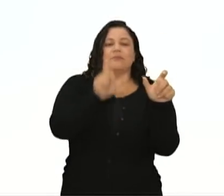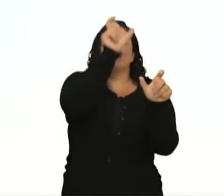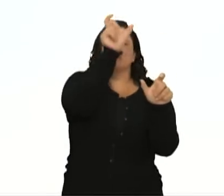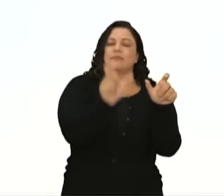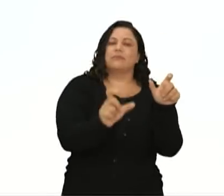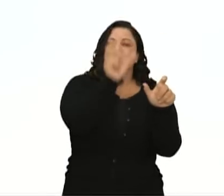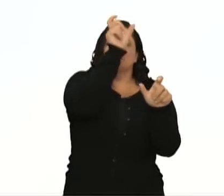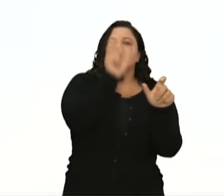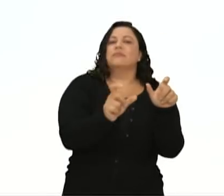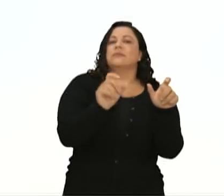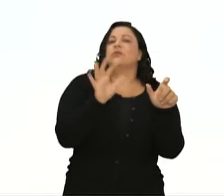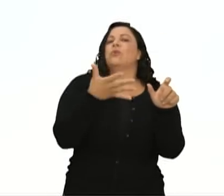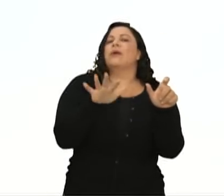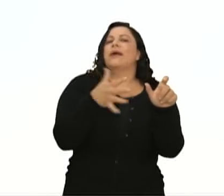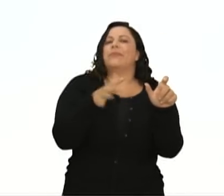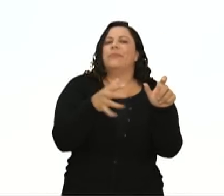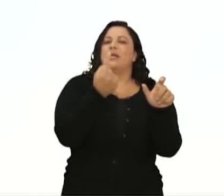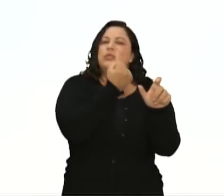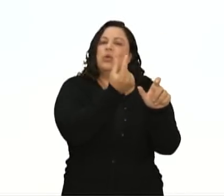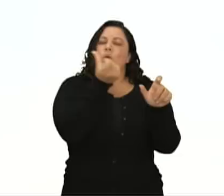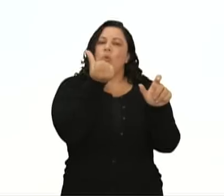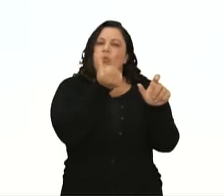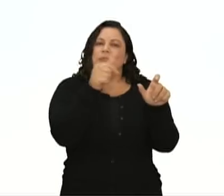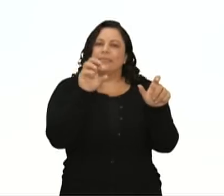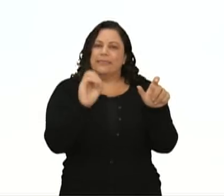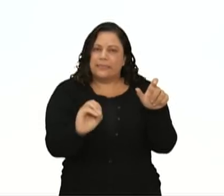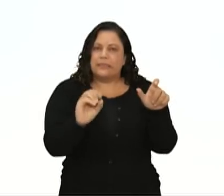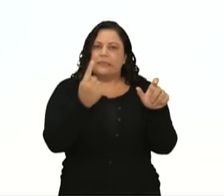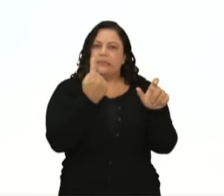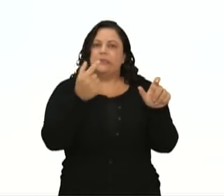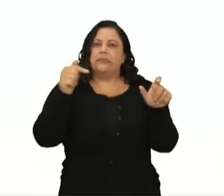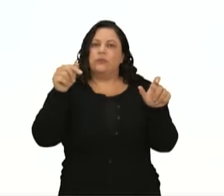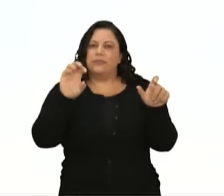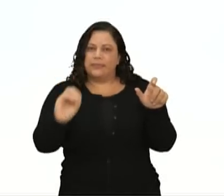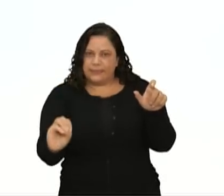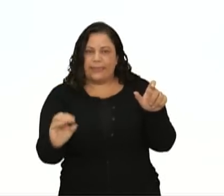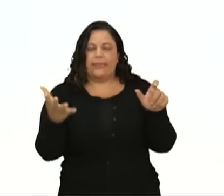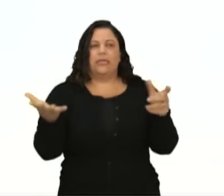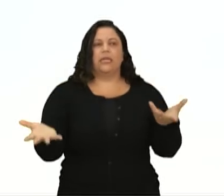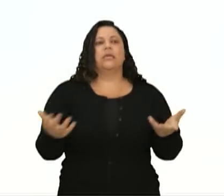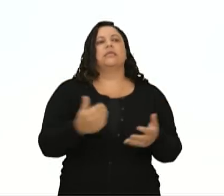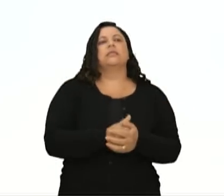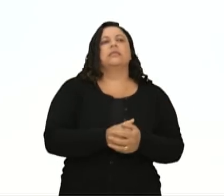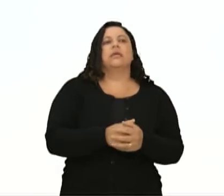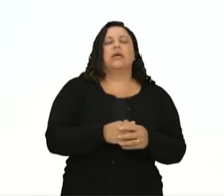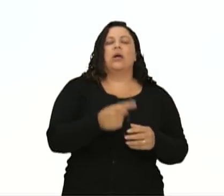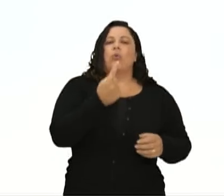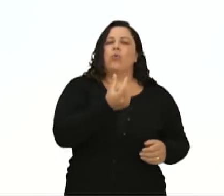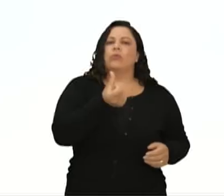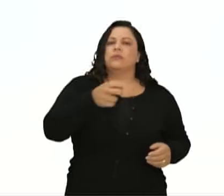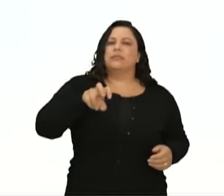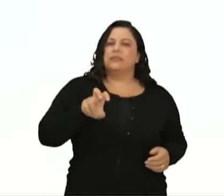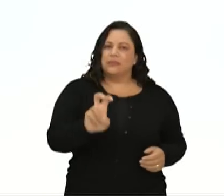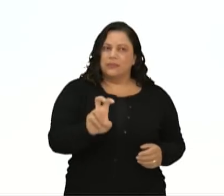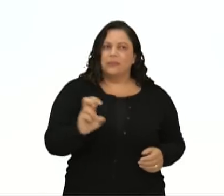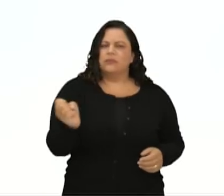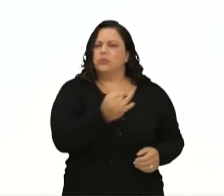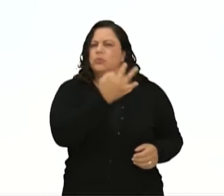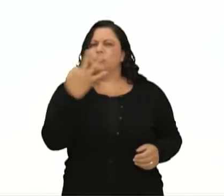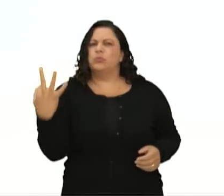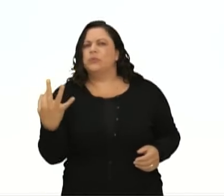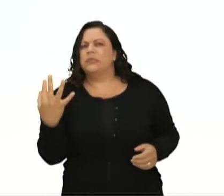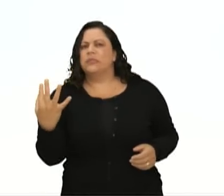que é a média aqui? Entre 1,60 e 1,70, nós temos 1,65. Quantos atletas tem essa